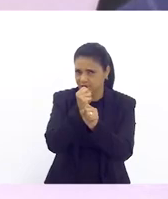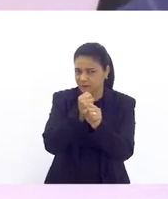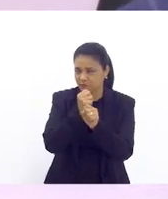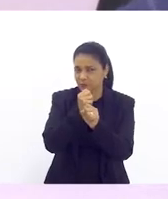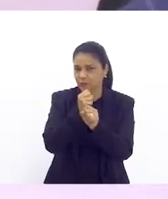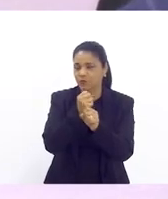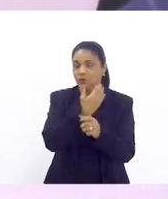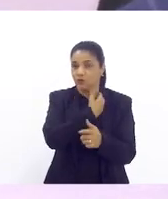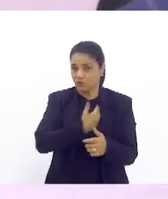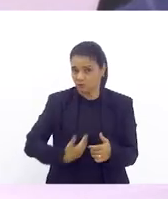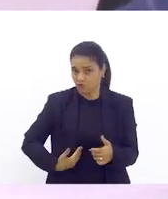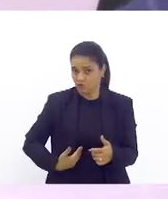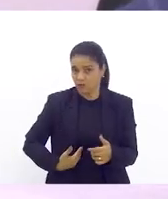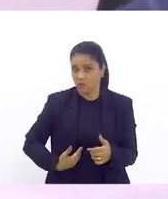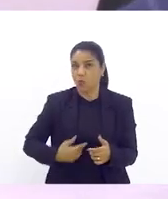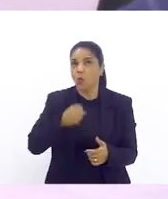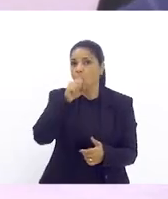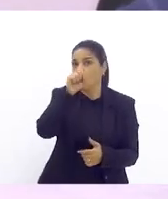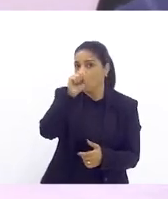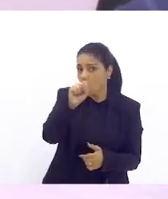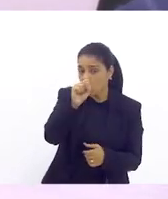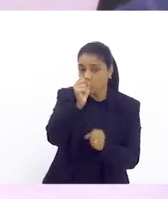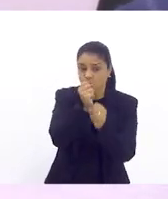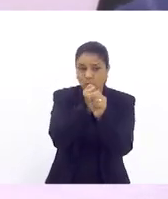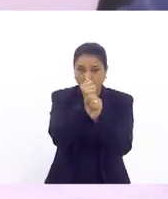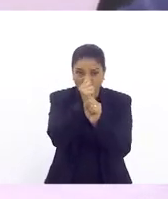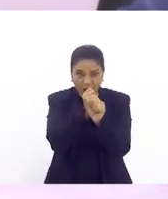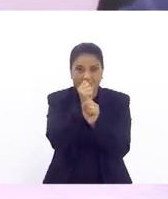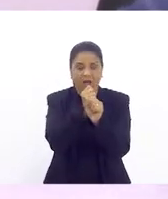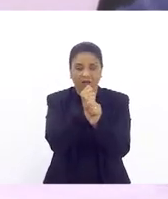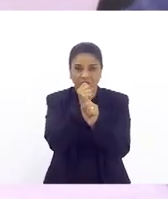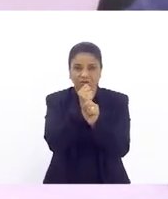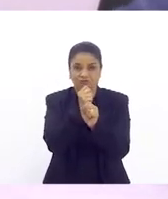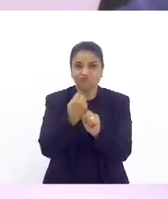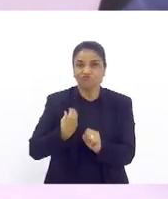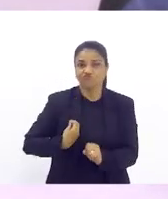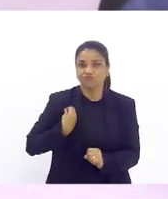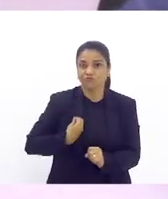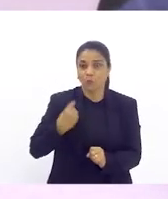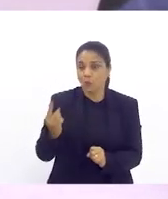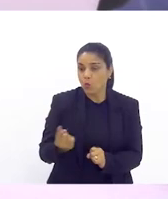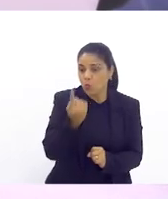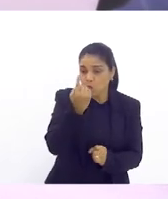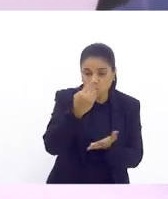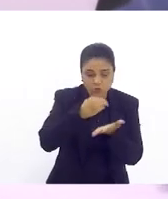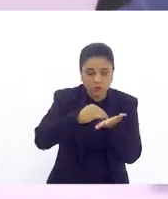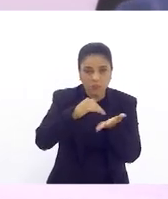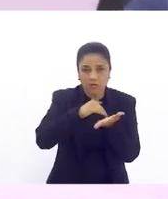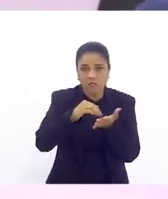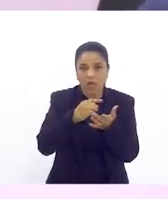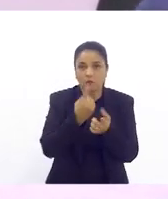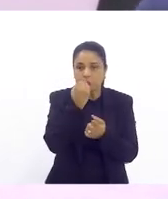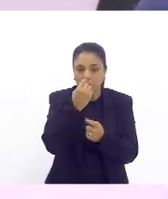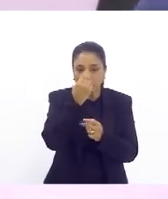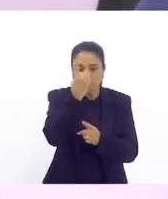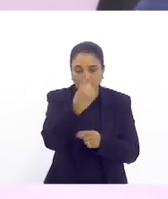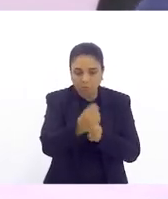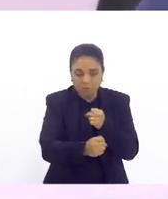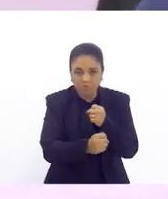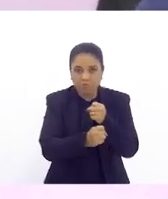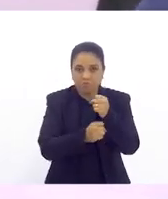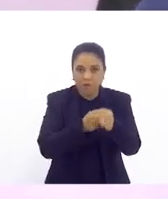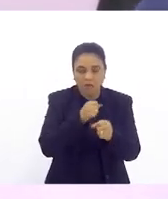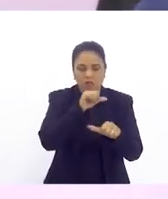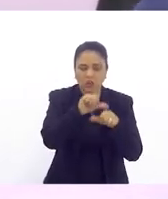governo mas nos últimos oito anos praticamente vivenciamos um secretário por ano e vivemos